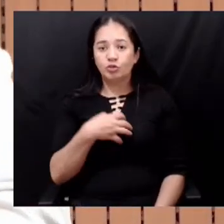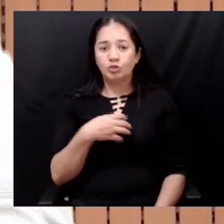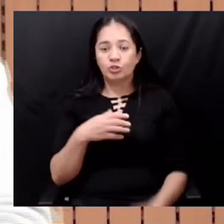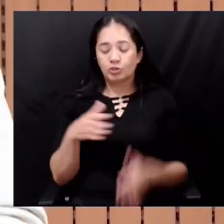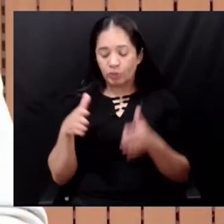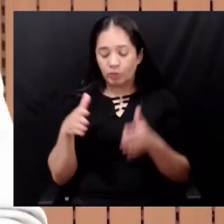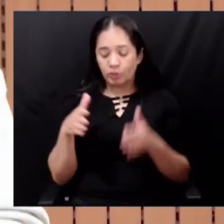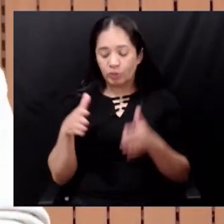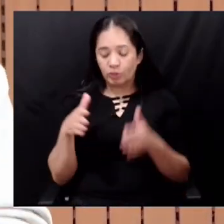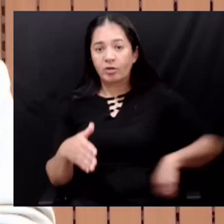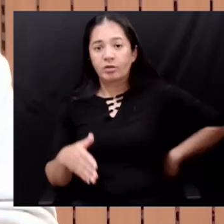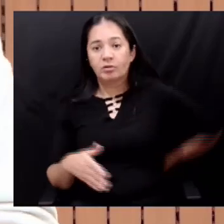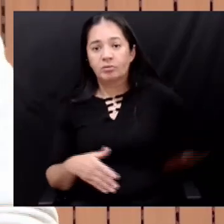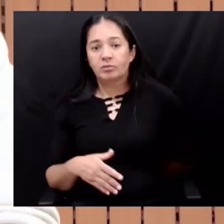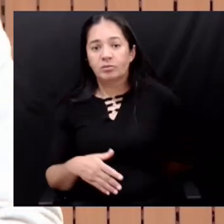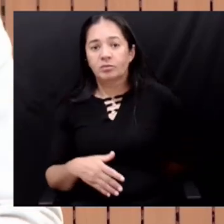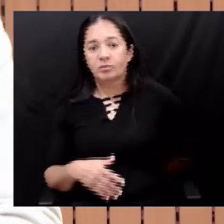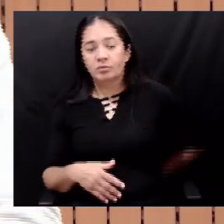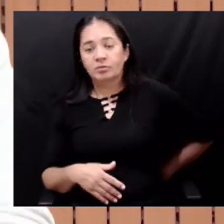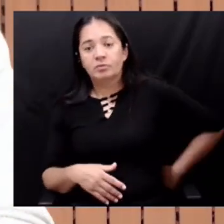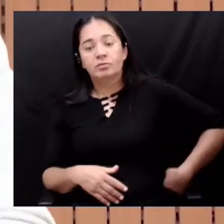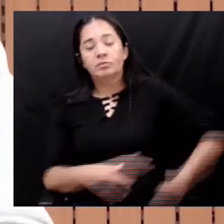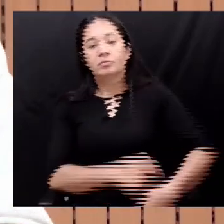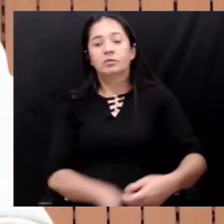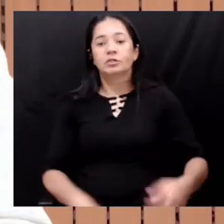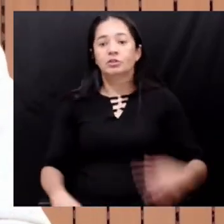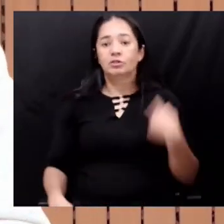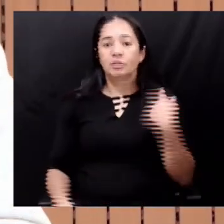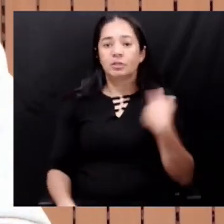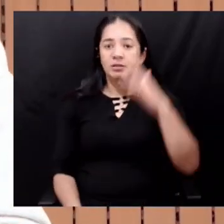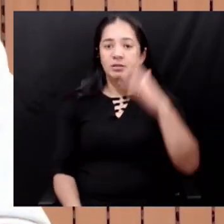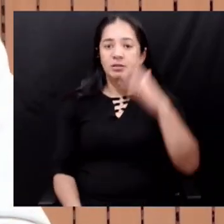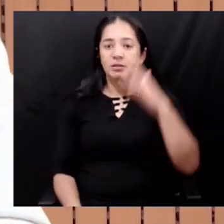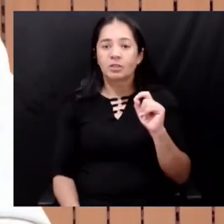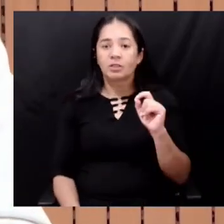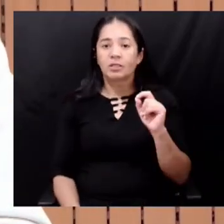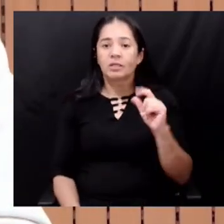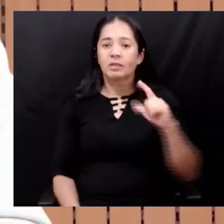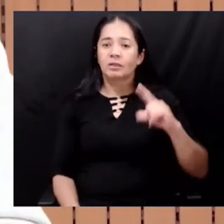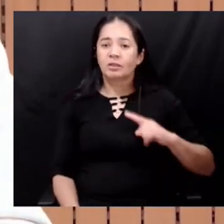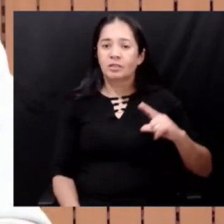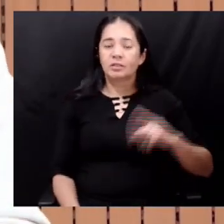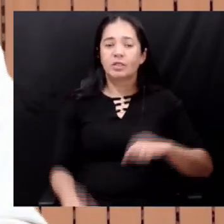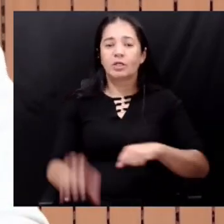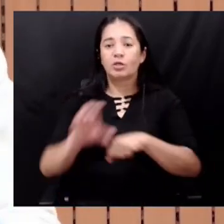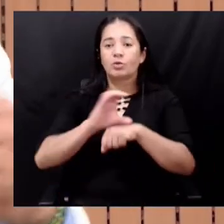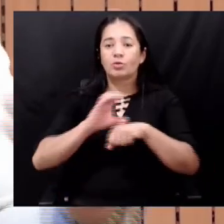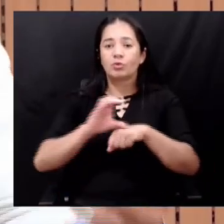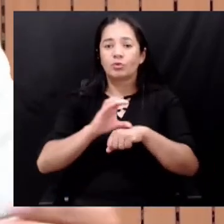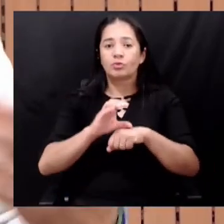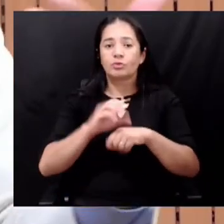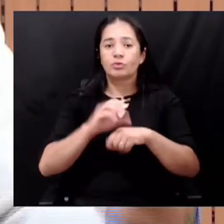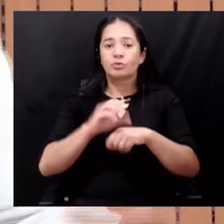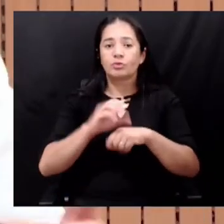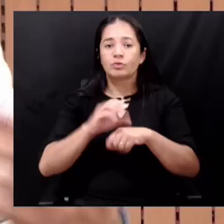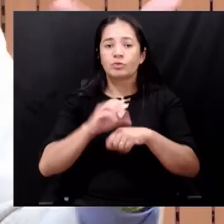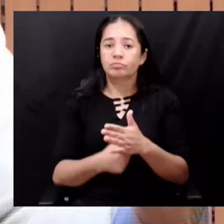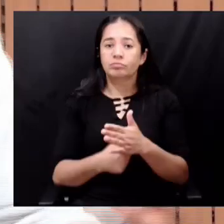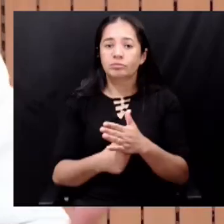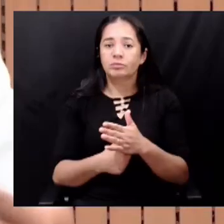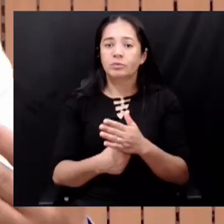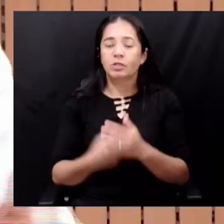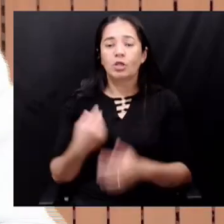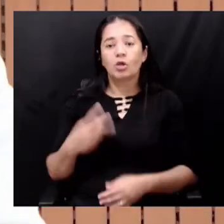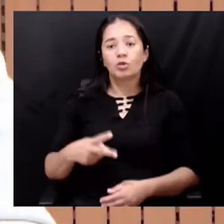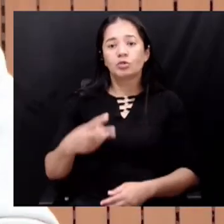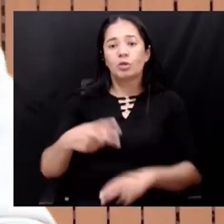tem cursinhos que batalham na educação popular e sobrevivem do voluntarismo, muitas vezes, do professor, da